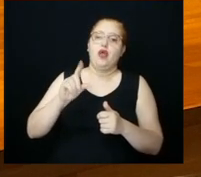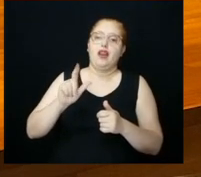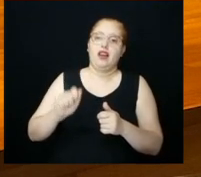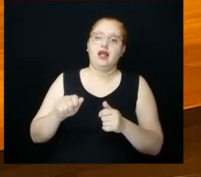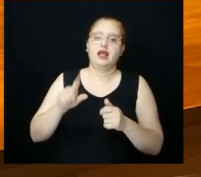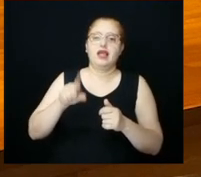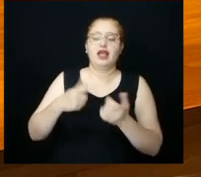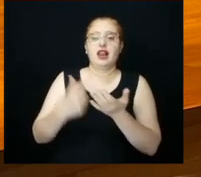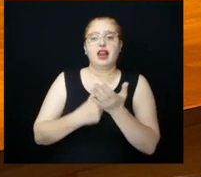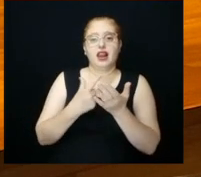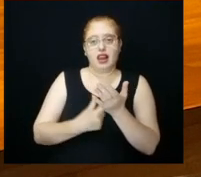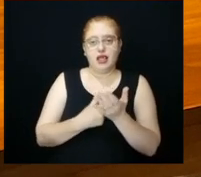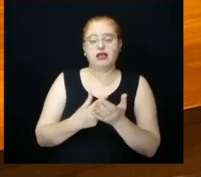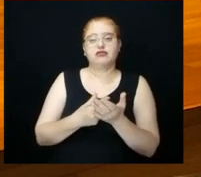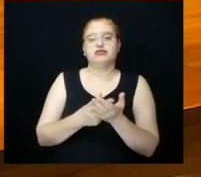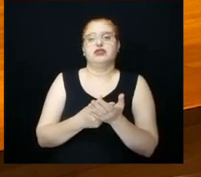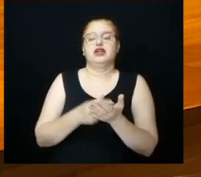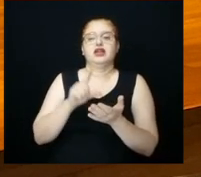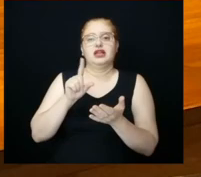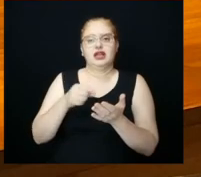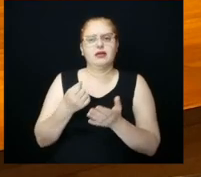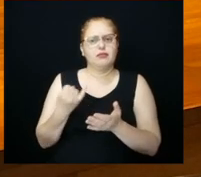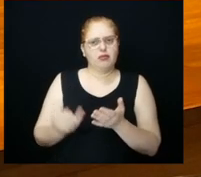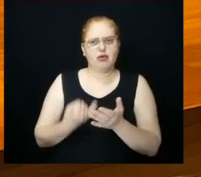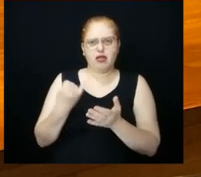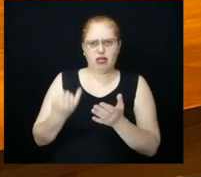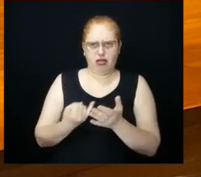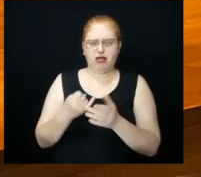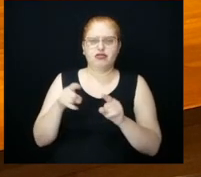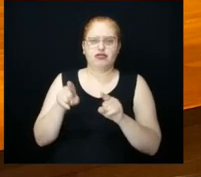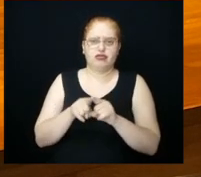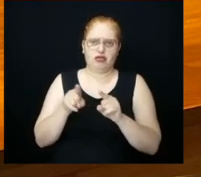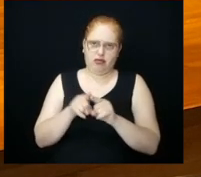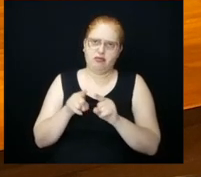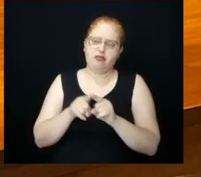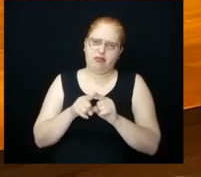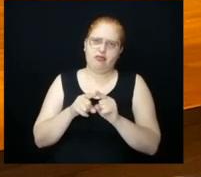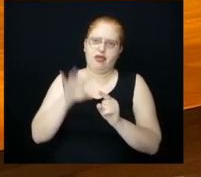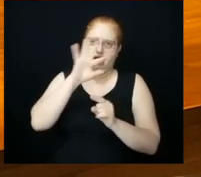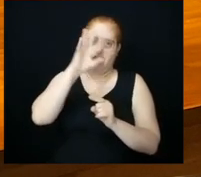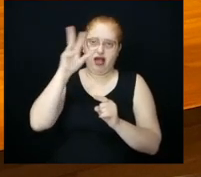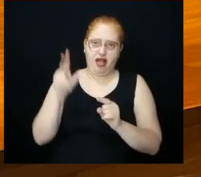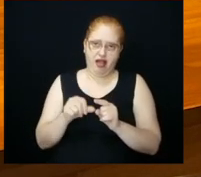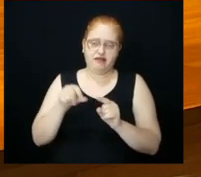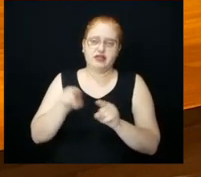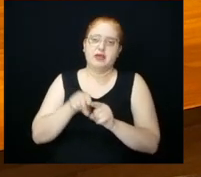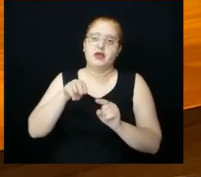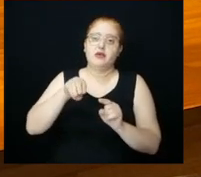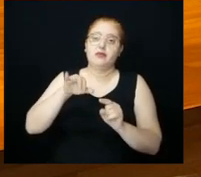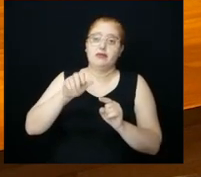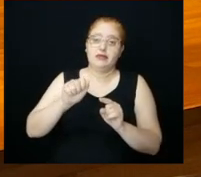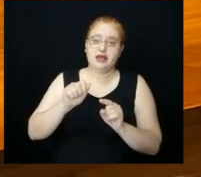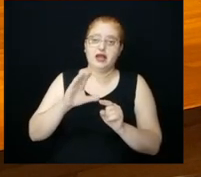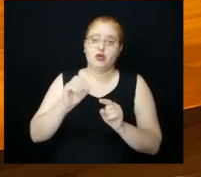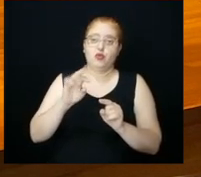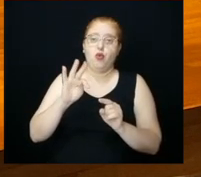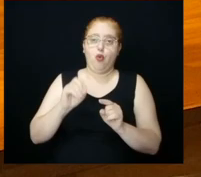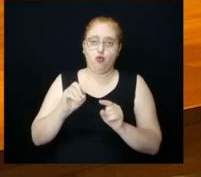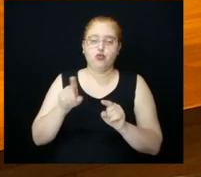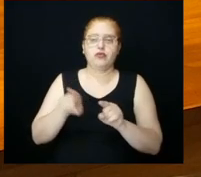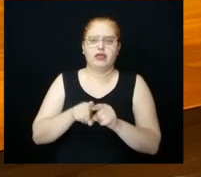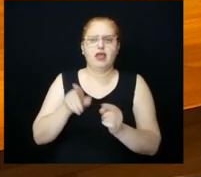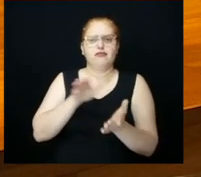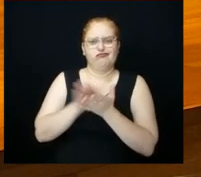são dois livros fundadores da literatura do Pepe Tela, que, como o Mia Couto, tem muita produção, né? Então, assim, claro, não daríamos conta de